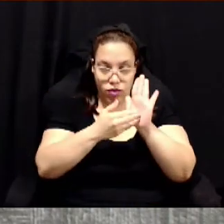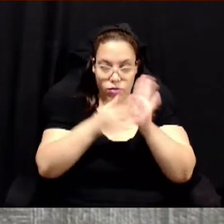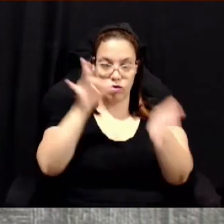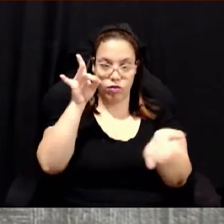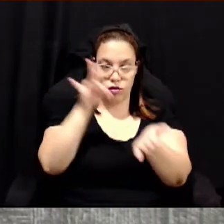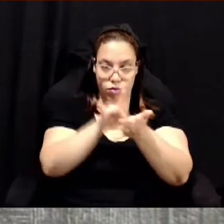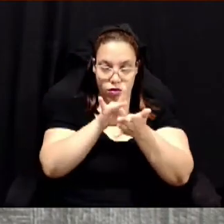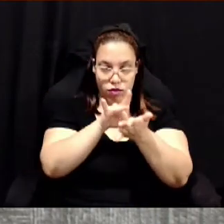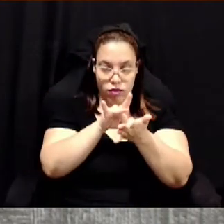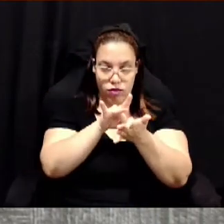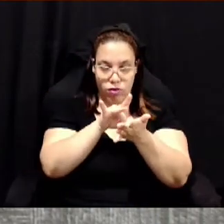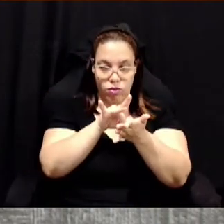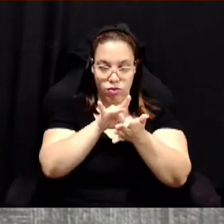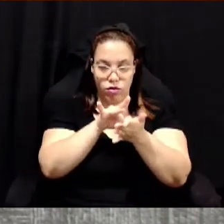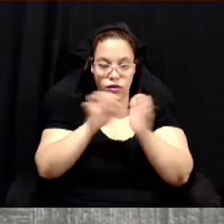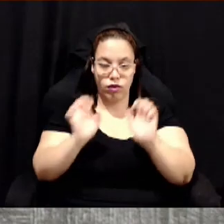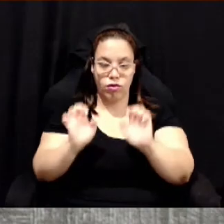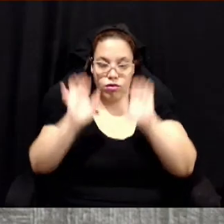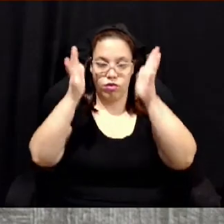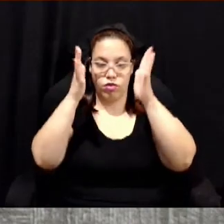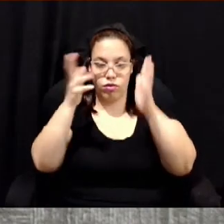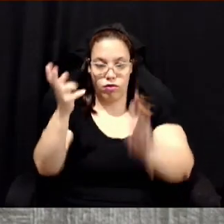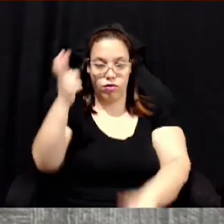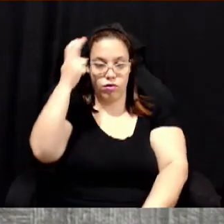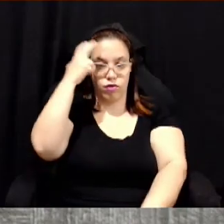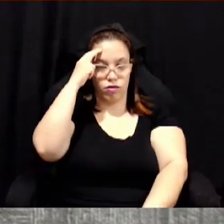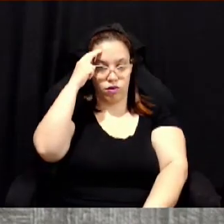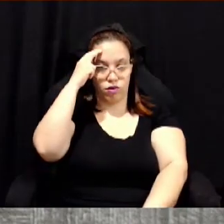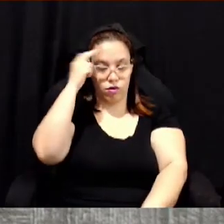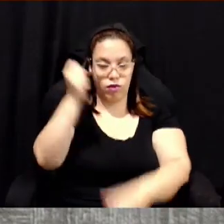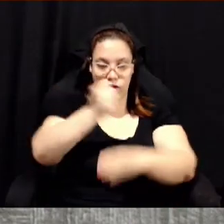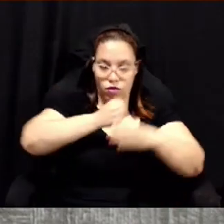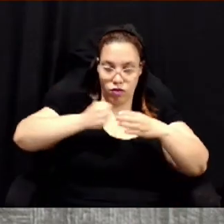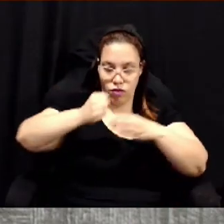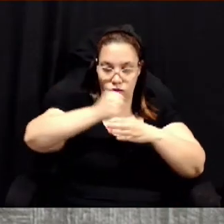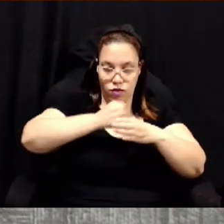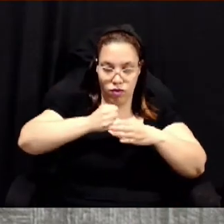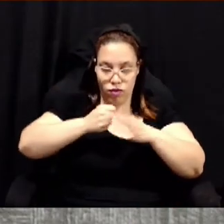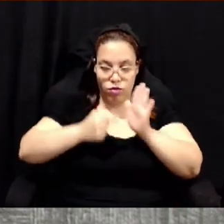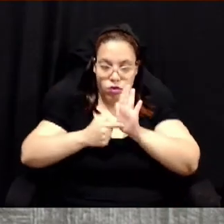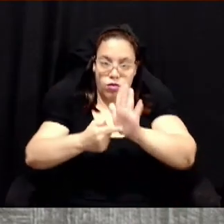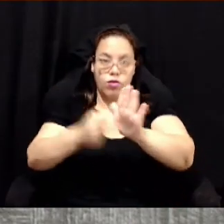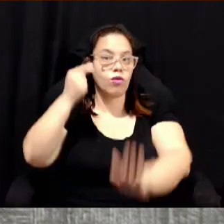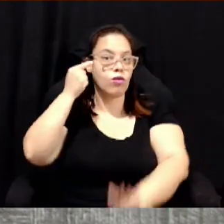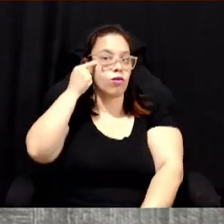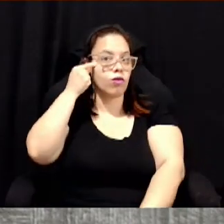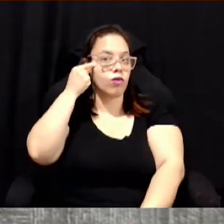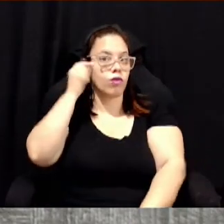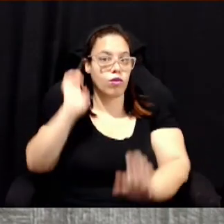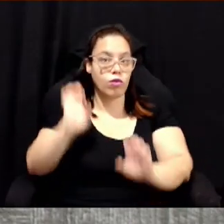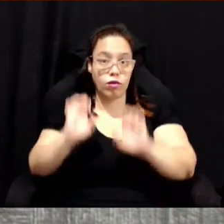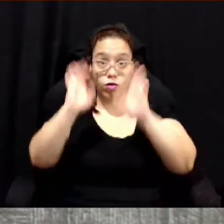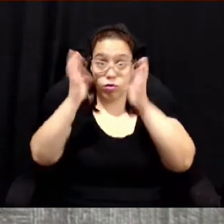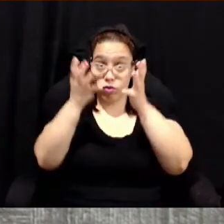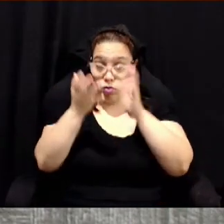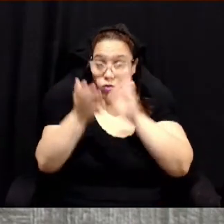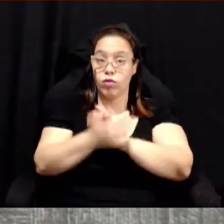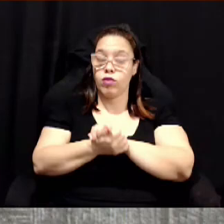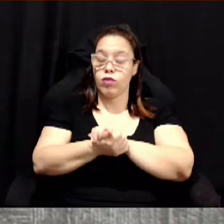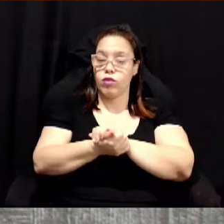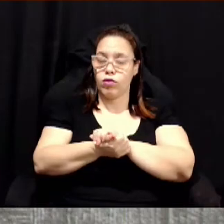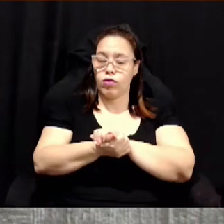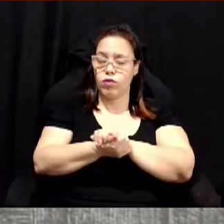município o evento cultural e gastronômico Mostra Japão Festival Japonês, que será